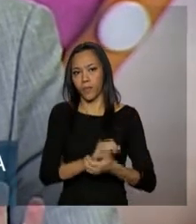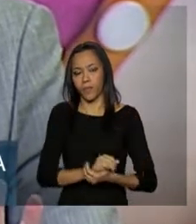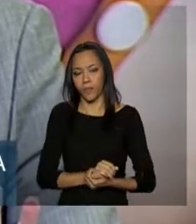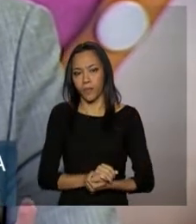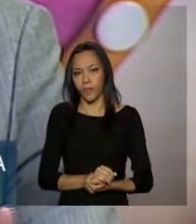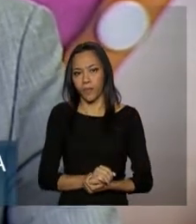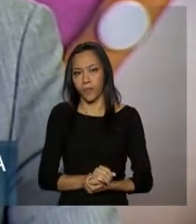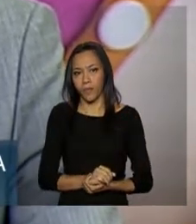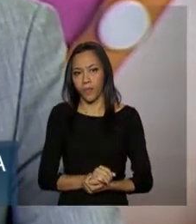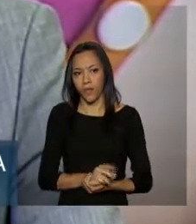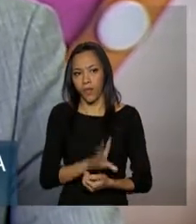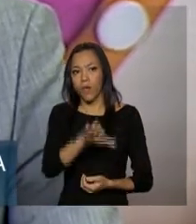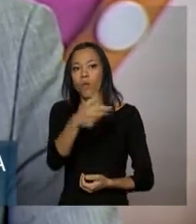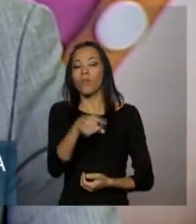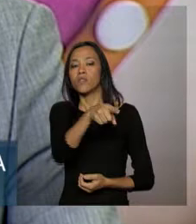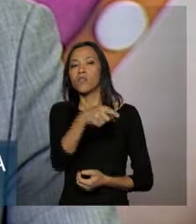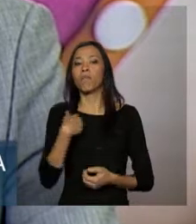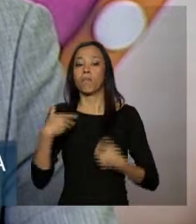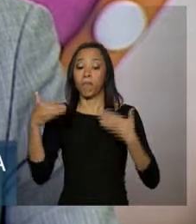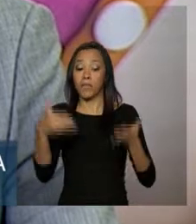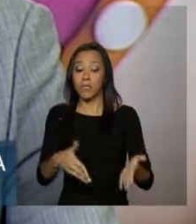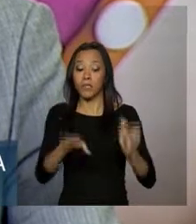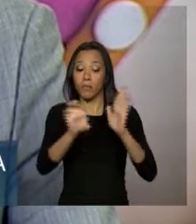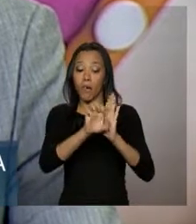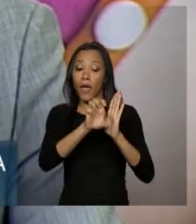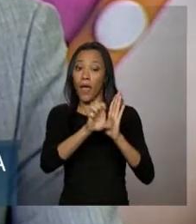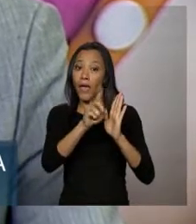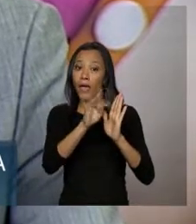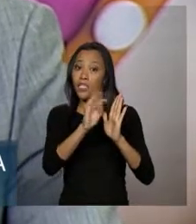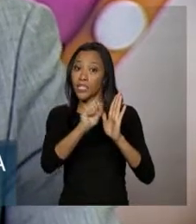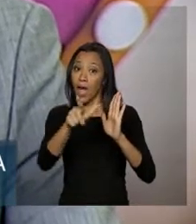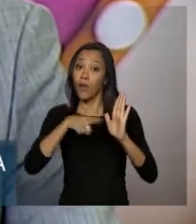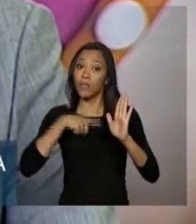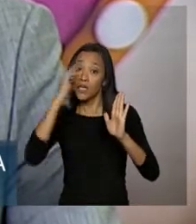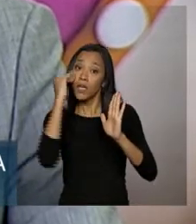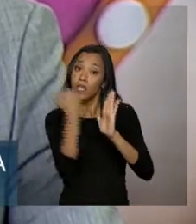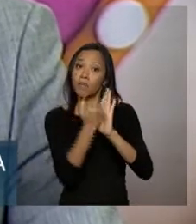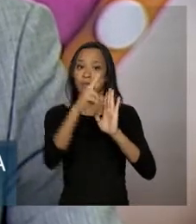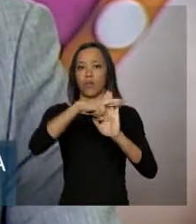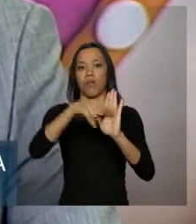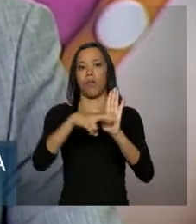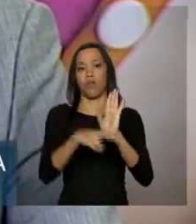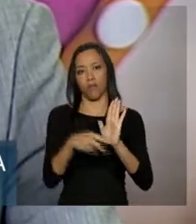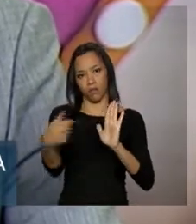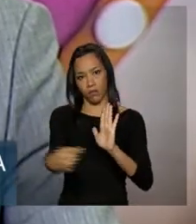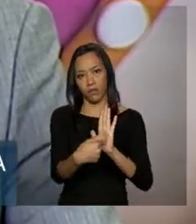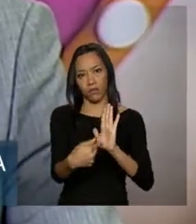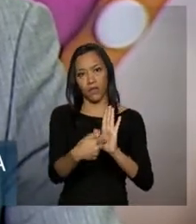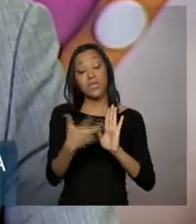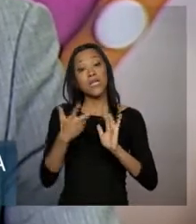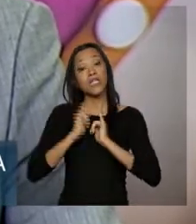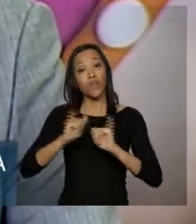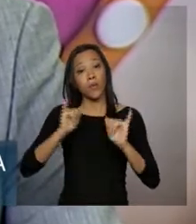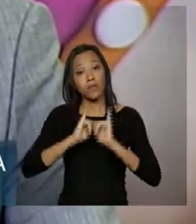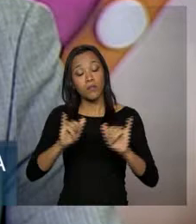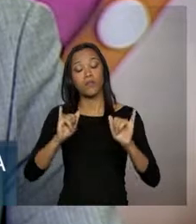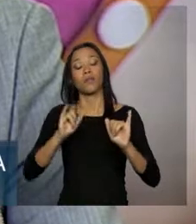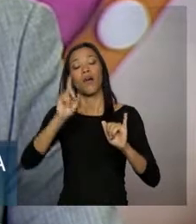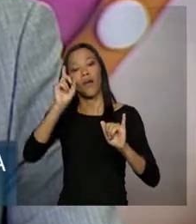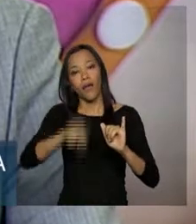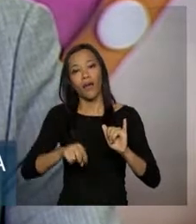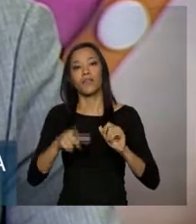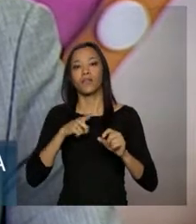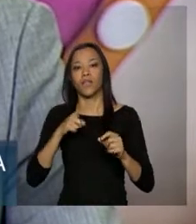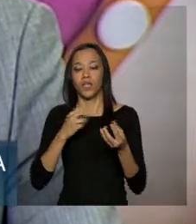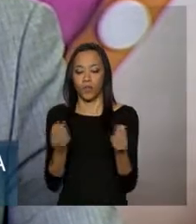De qualquer maneira, quando você participa de um edital, você tem que atender às exigências do edital. E as informações são prestadas pelo